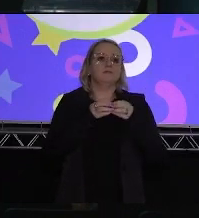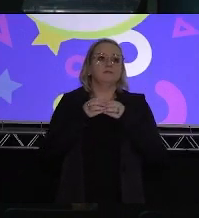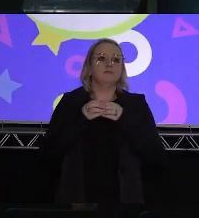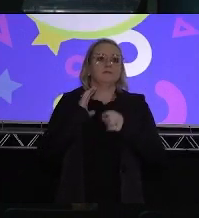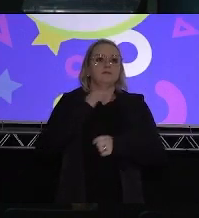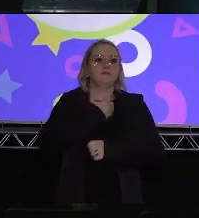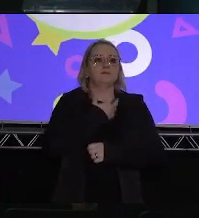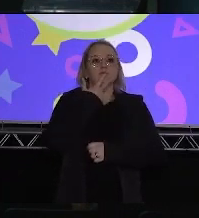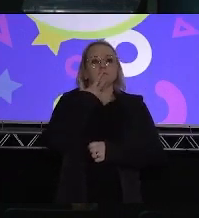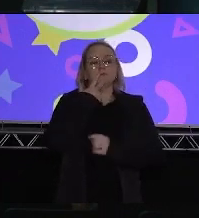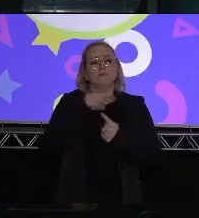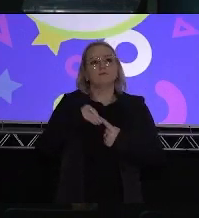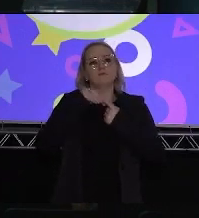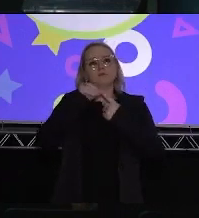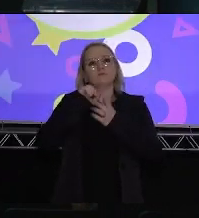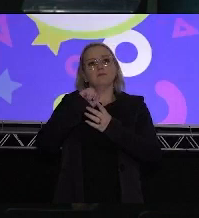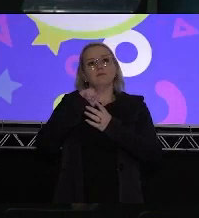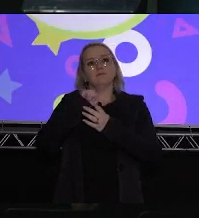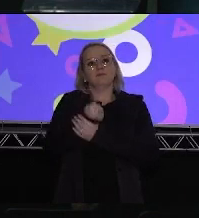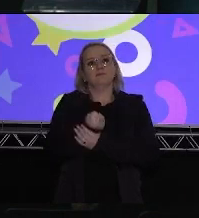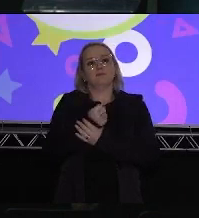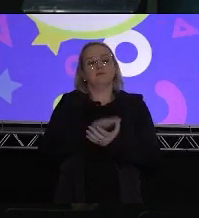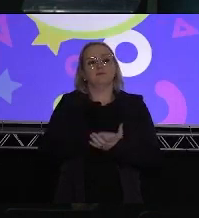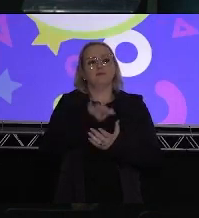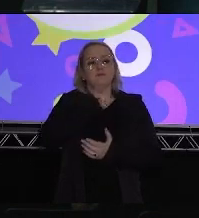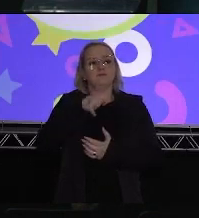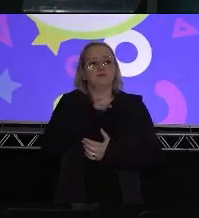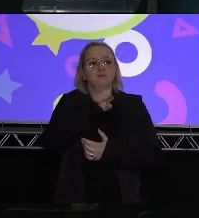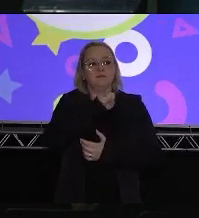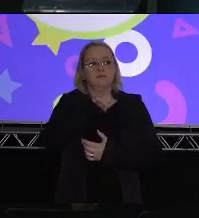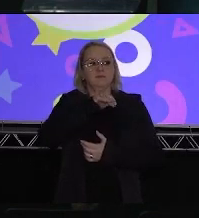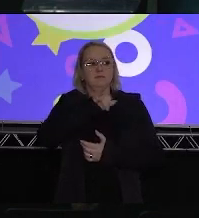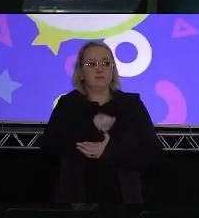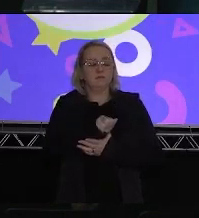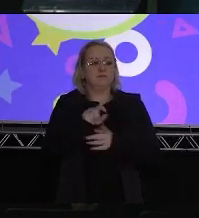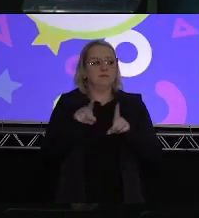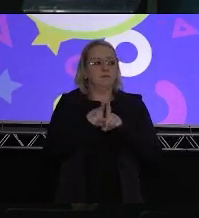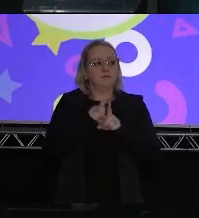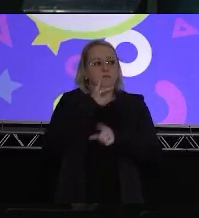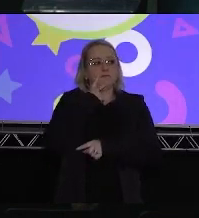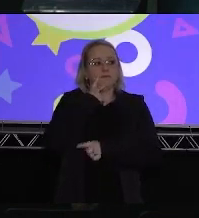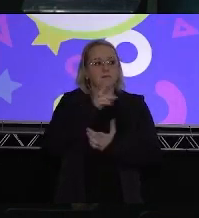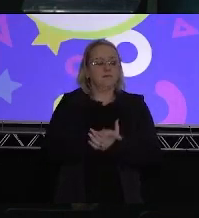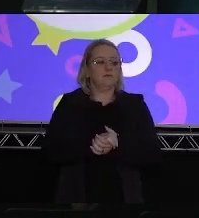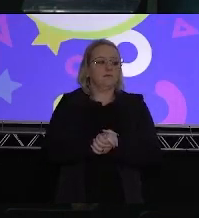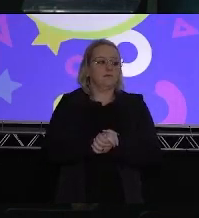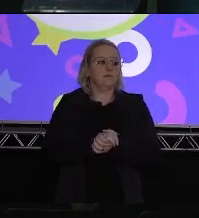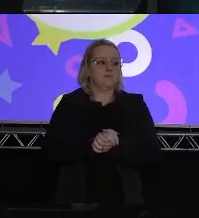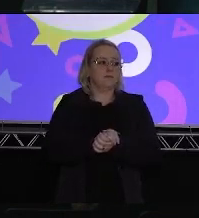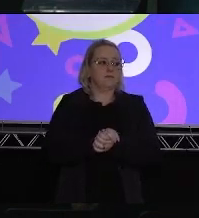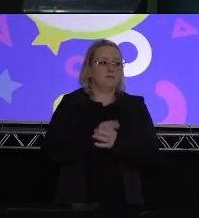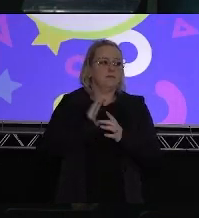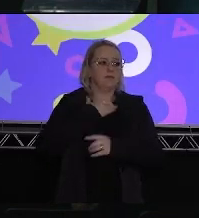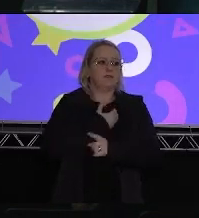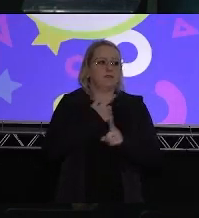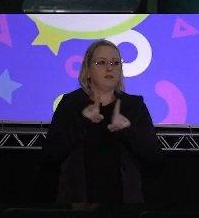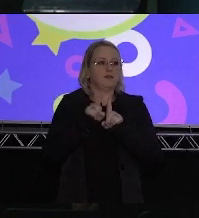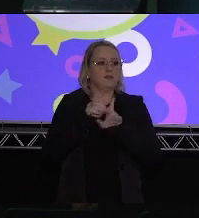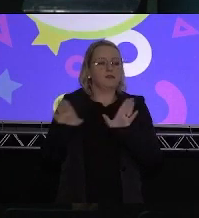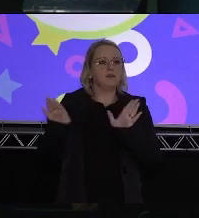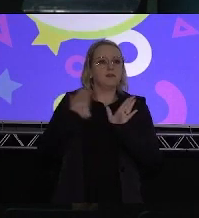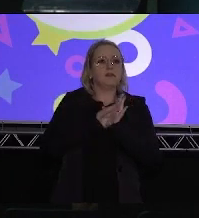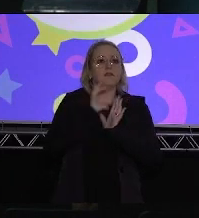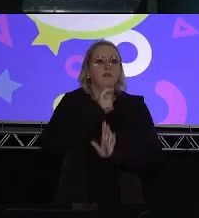gente falou de princípio solid, que a Jéssica e o Antônio também falaram hoje de manhã. A gente trouxe a cultura de